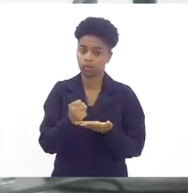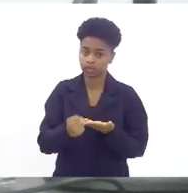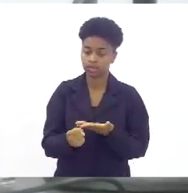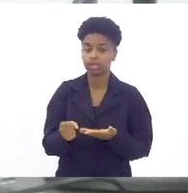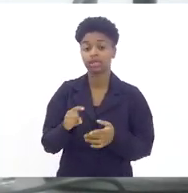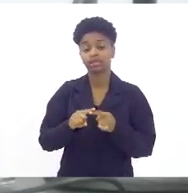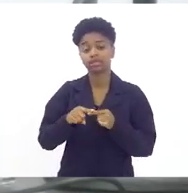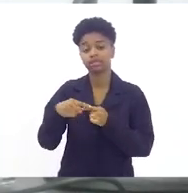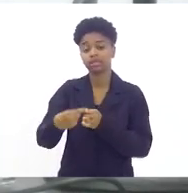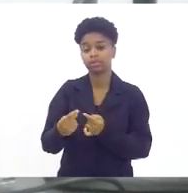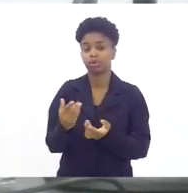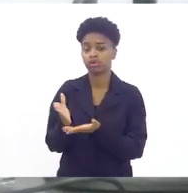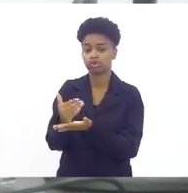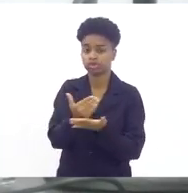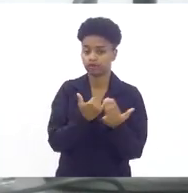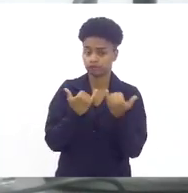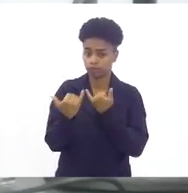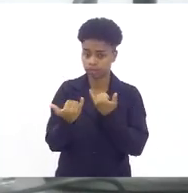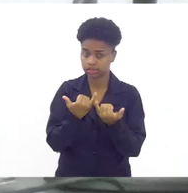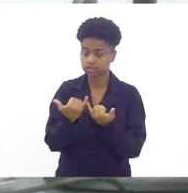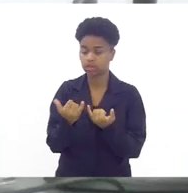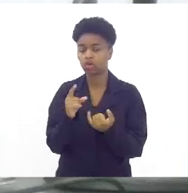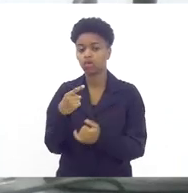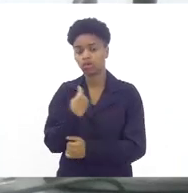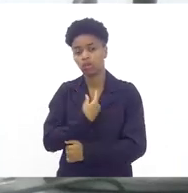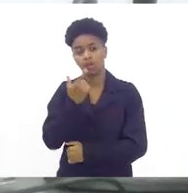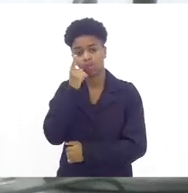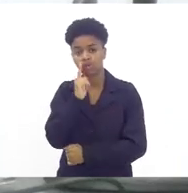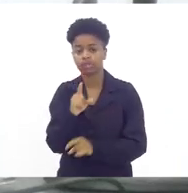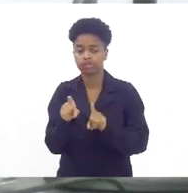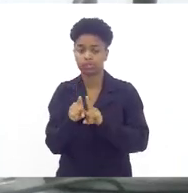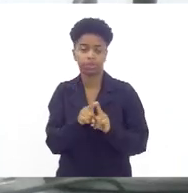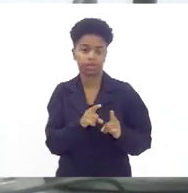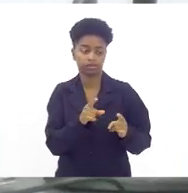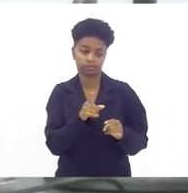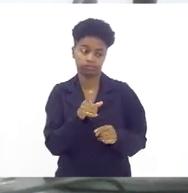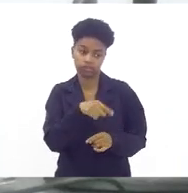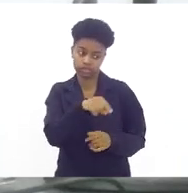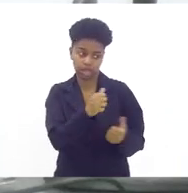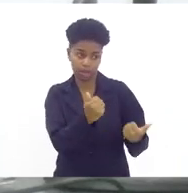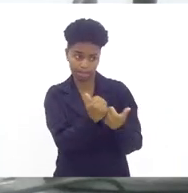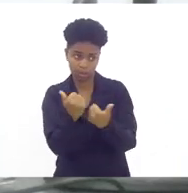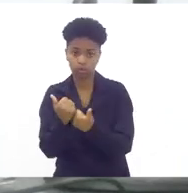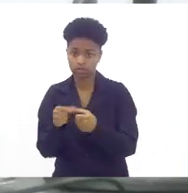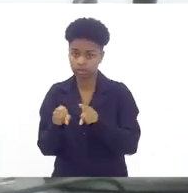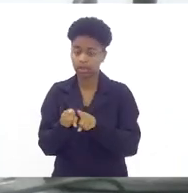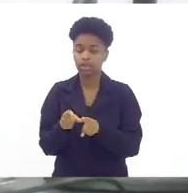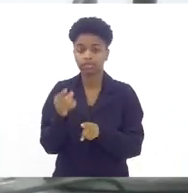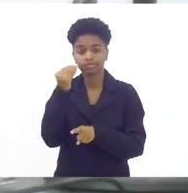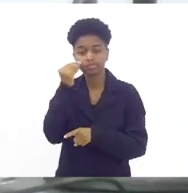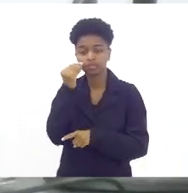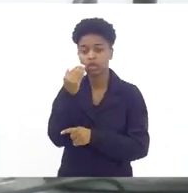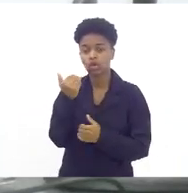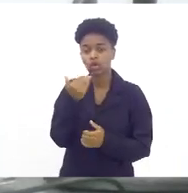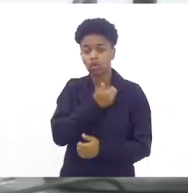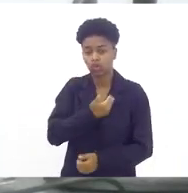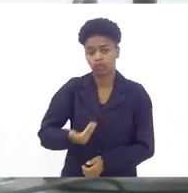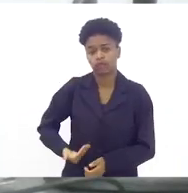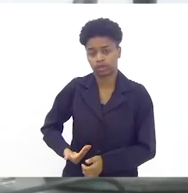a gente vai iniciar espero ao lado poder contar né com a comissão de ciência e tecnologia para começar que o governo do estado é